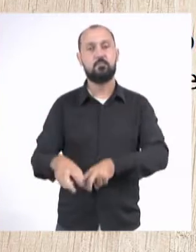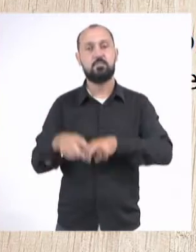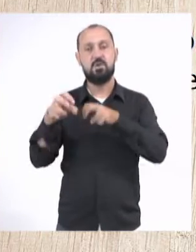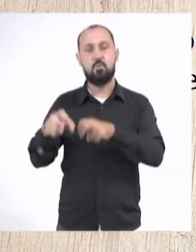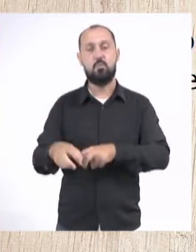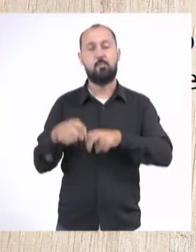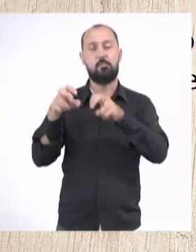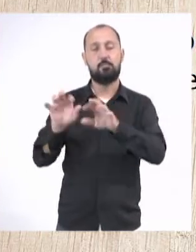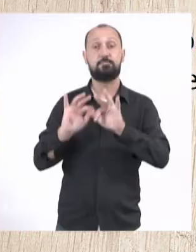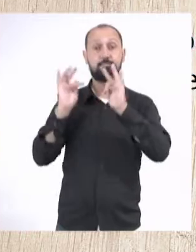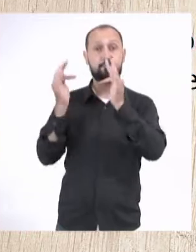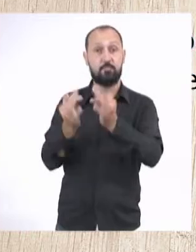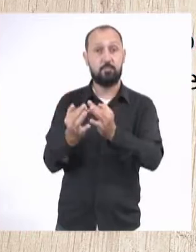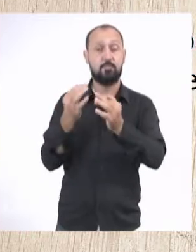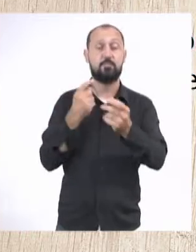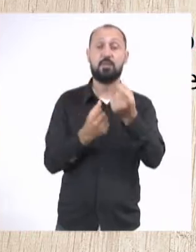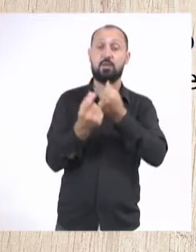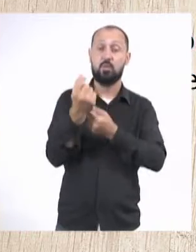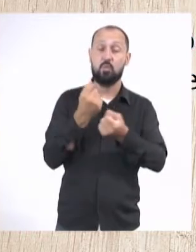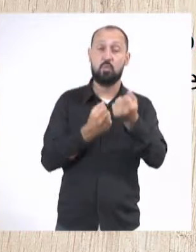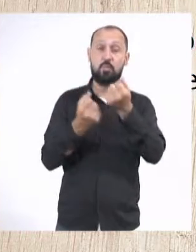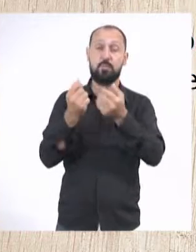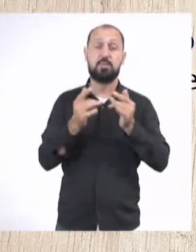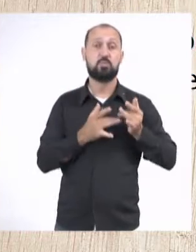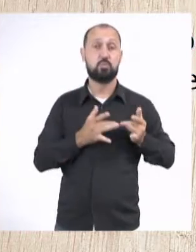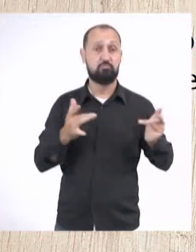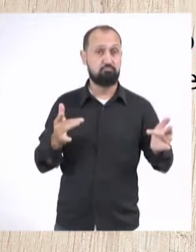e Economia Solidária, o PECAFES.